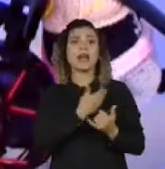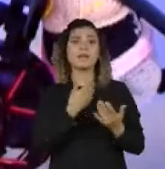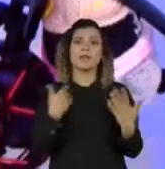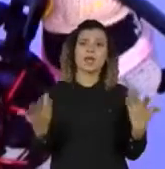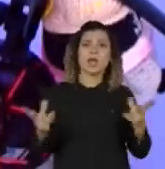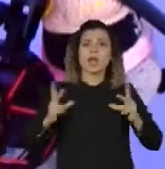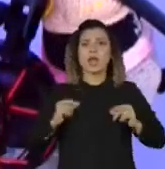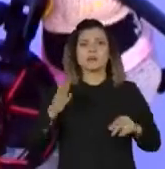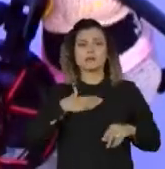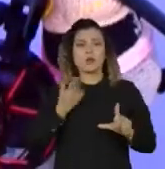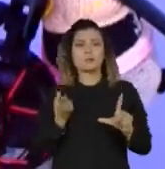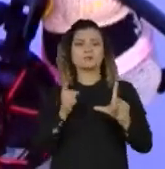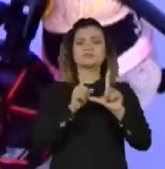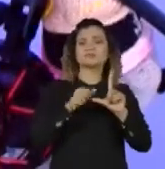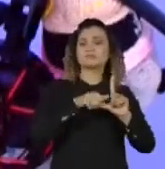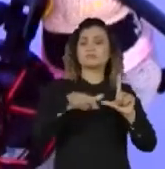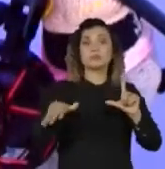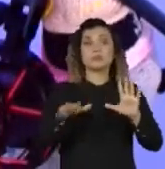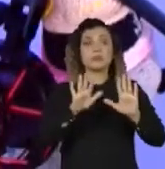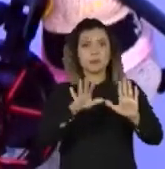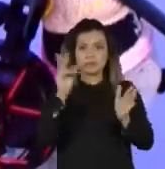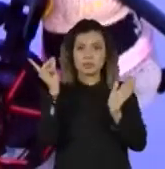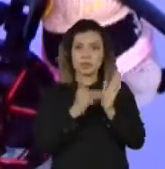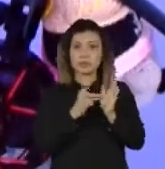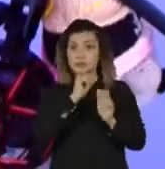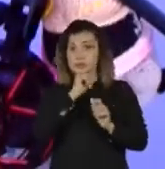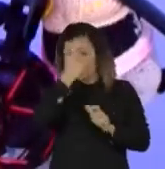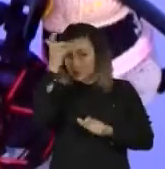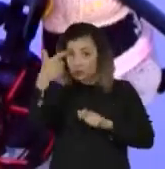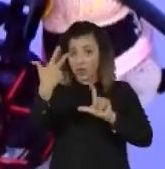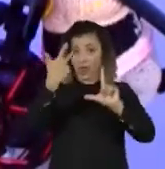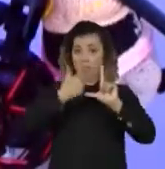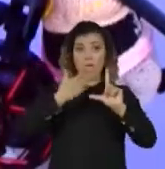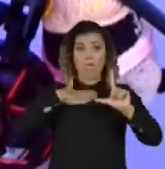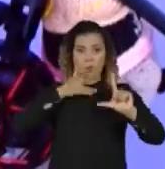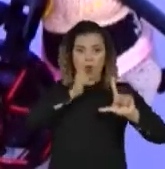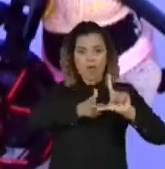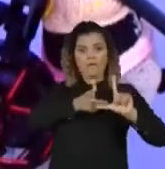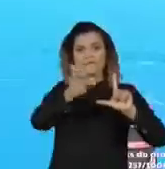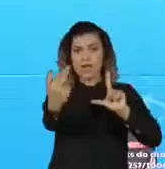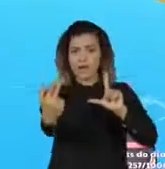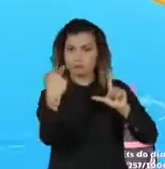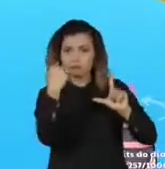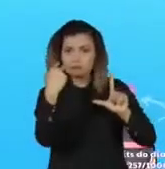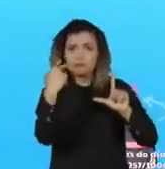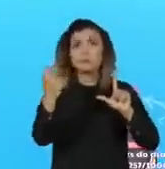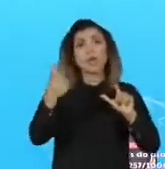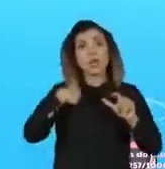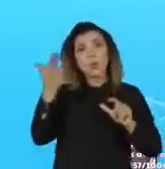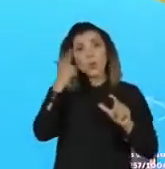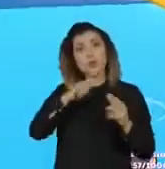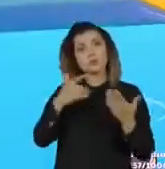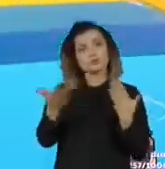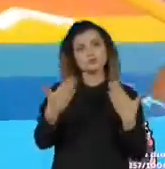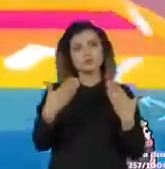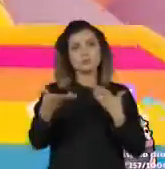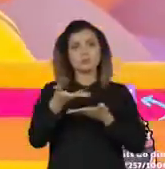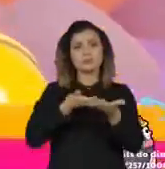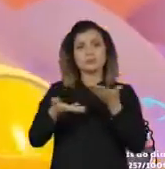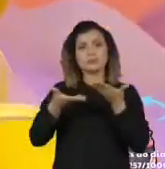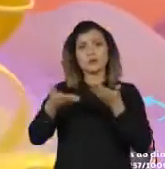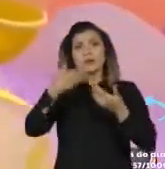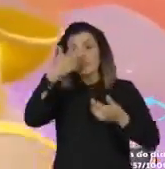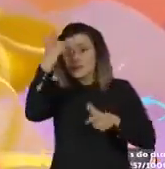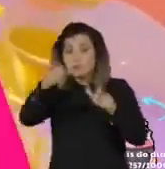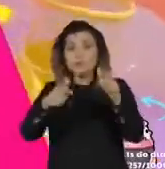se eu virasse streamer? Eu sinto que se uma pessoa entra na minha live ou ela assiste algum story meu e eu consigo melhorar o dia dela de alguma forma,